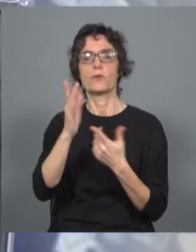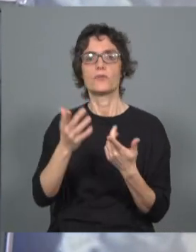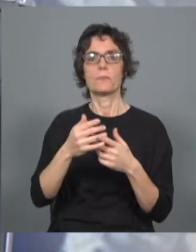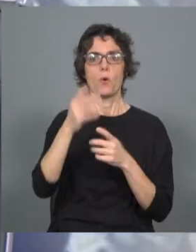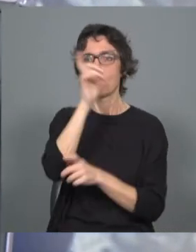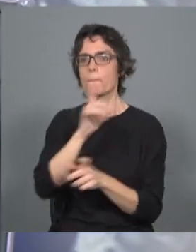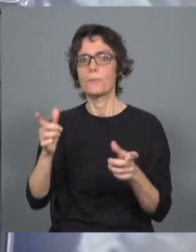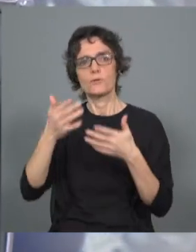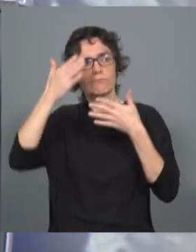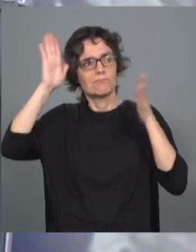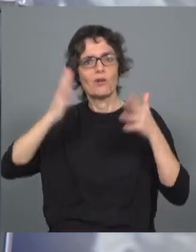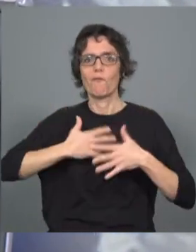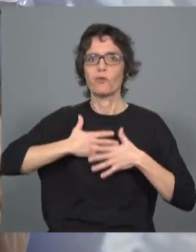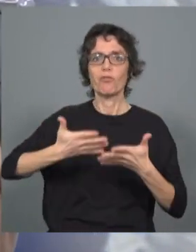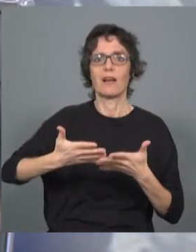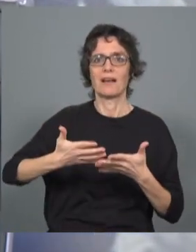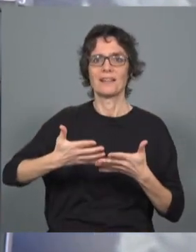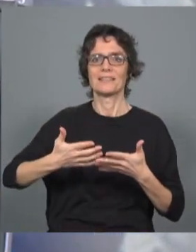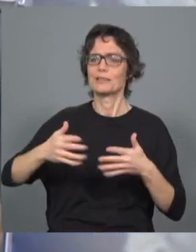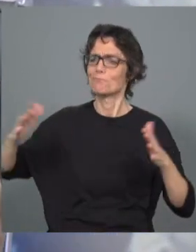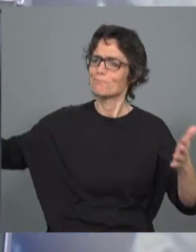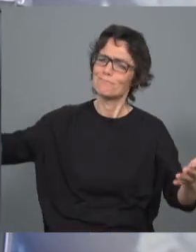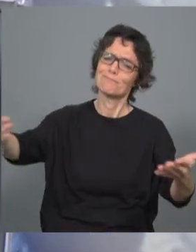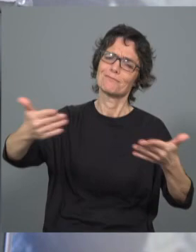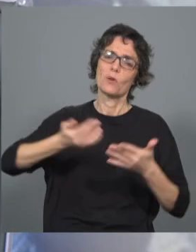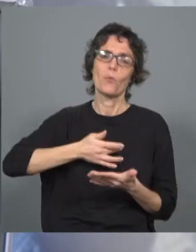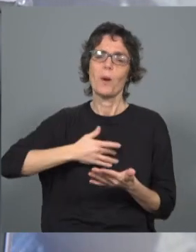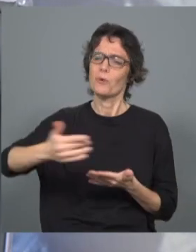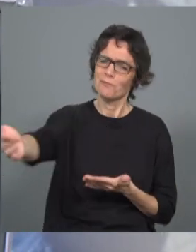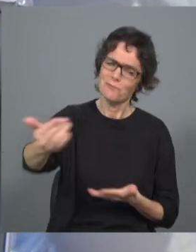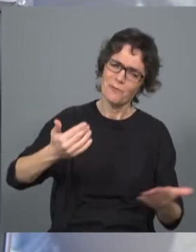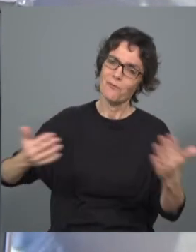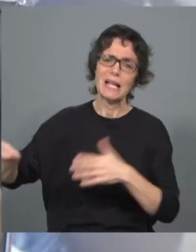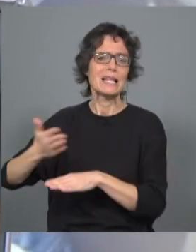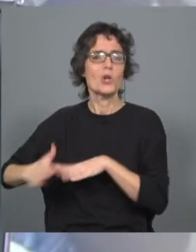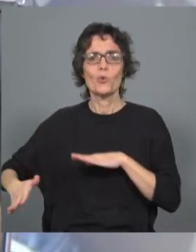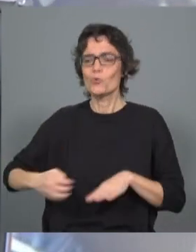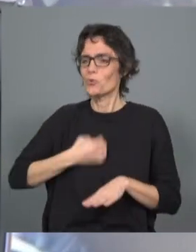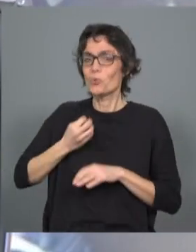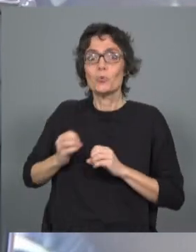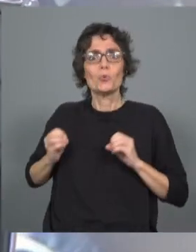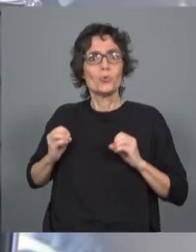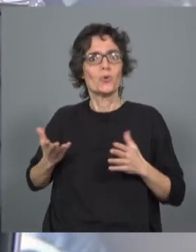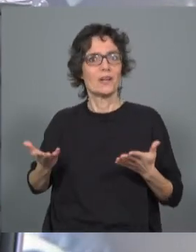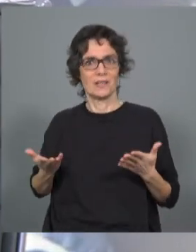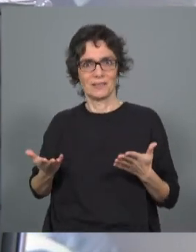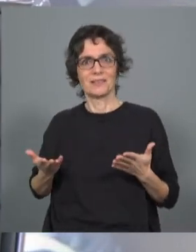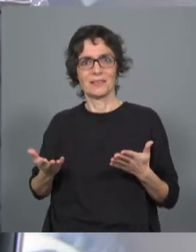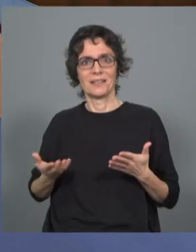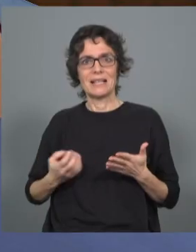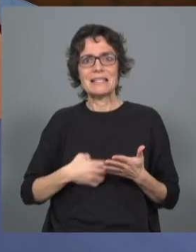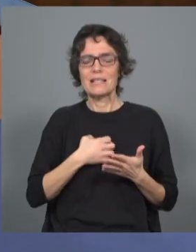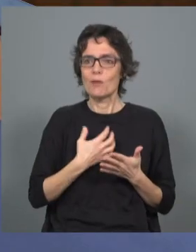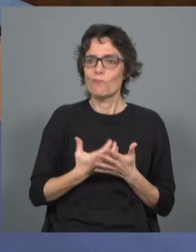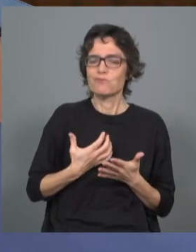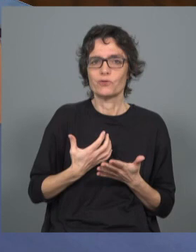humanismo, cheia de amor, que nos recebeu a todos, sempre com imenso com o espírito de facto de querer ajudar, mas com